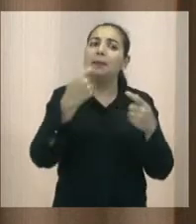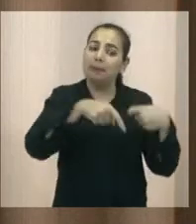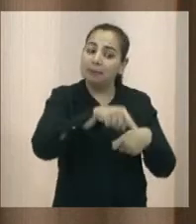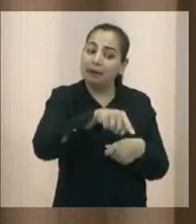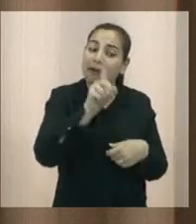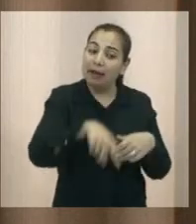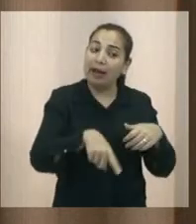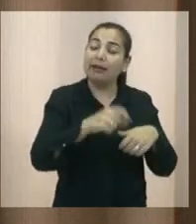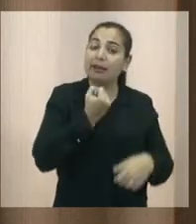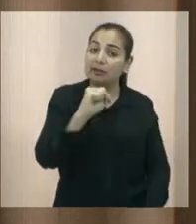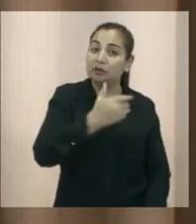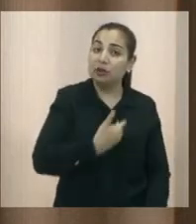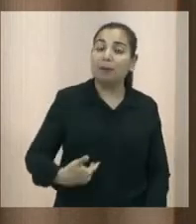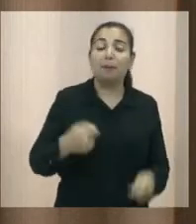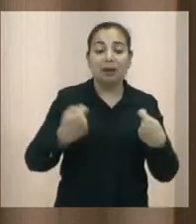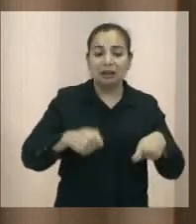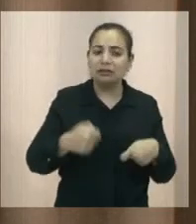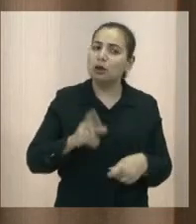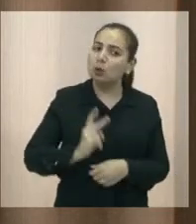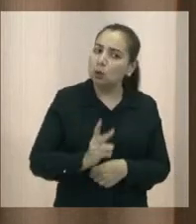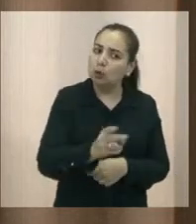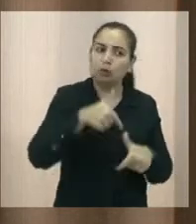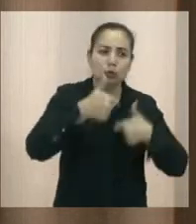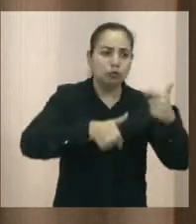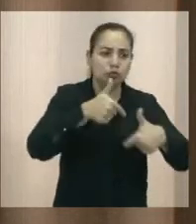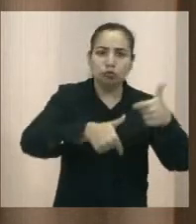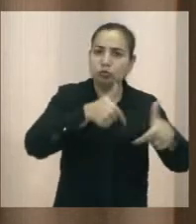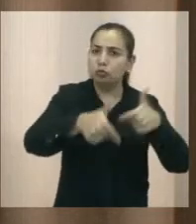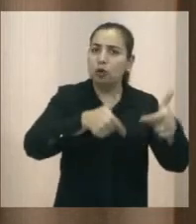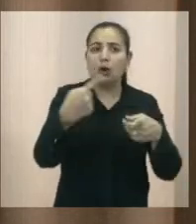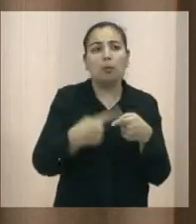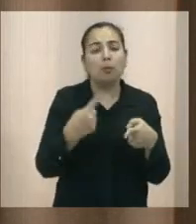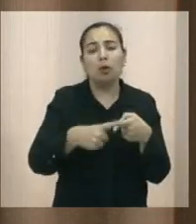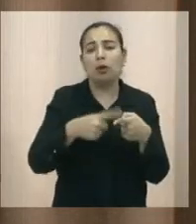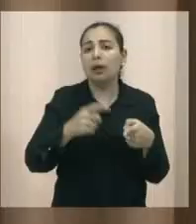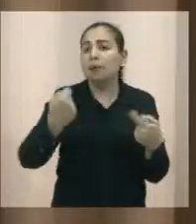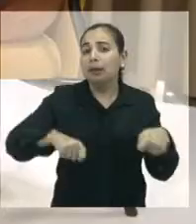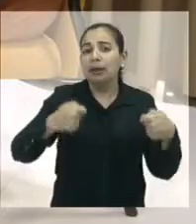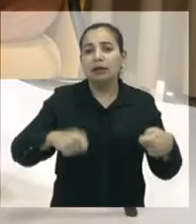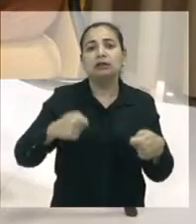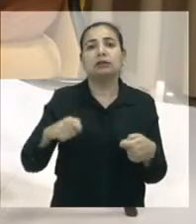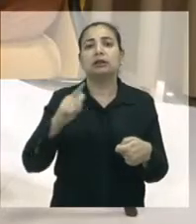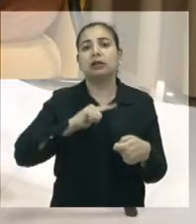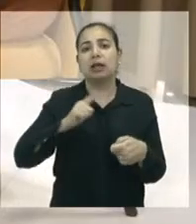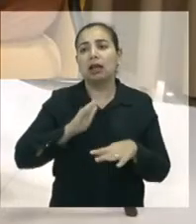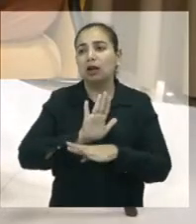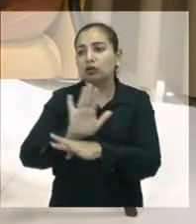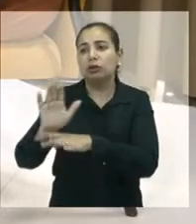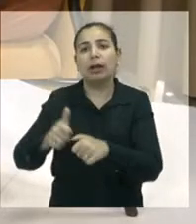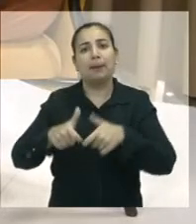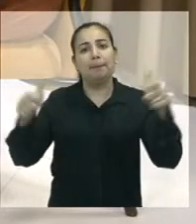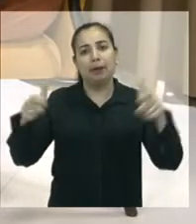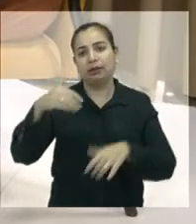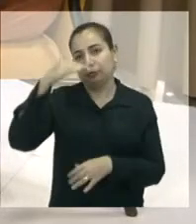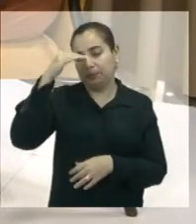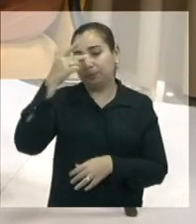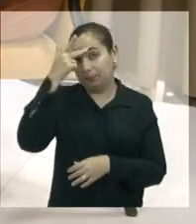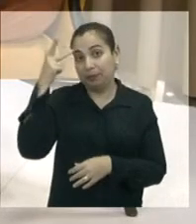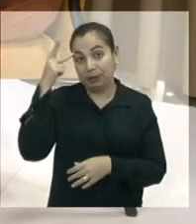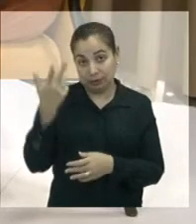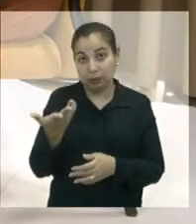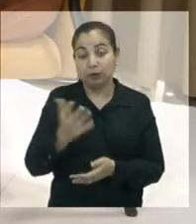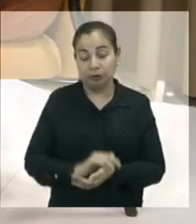porque ela precisa atender, ela precisa chegar cada vez mais. E como a Larissa, né, a vereadora Larissa bem colocou aqui, a gente tem